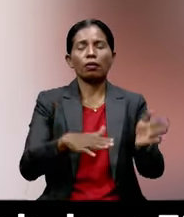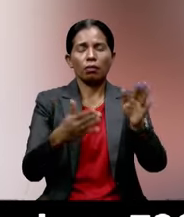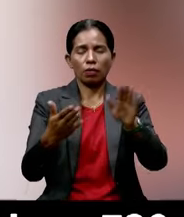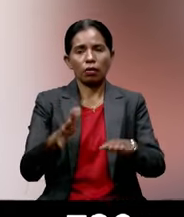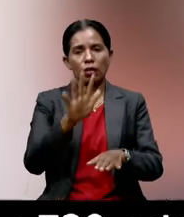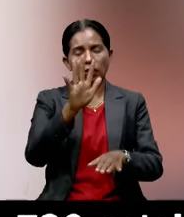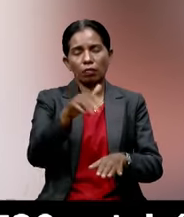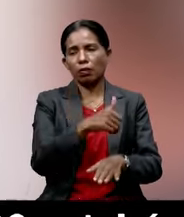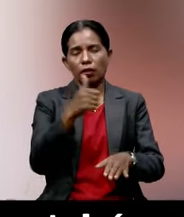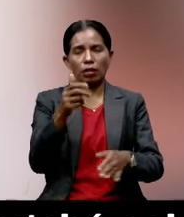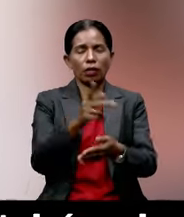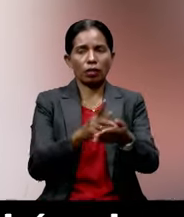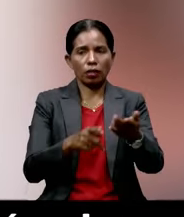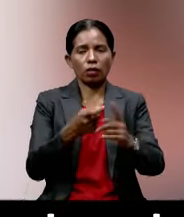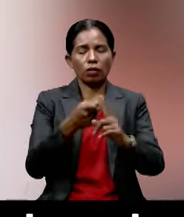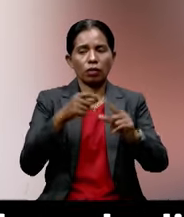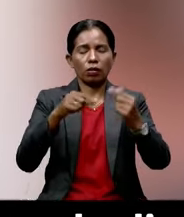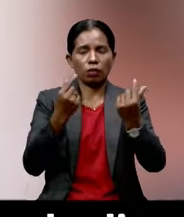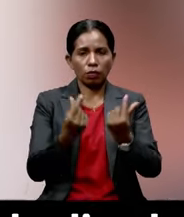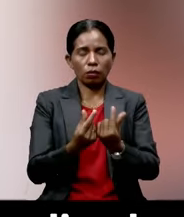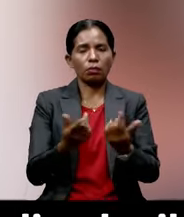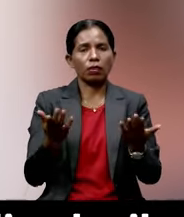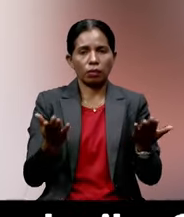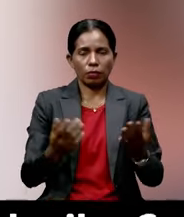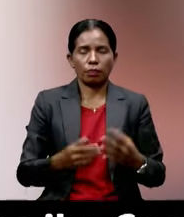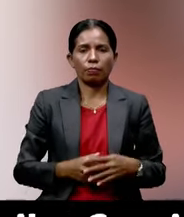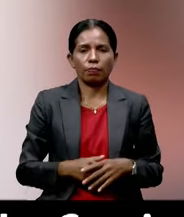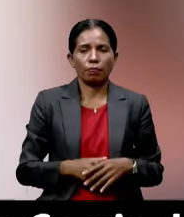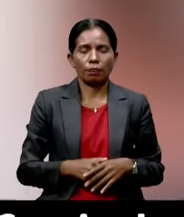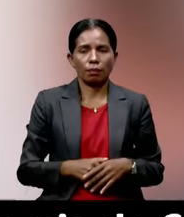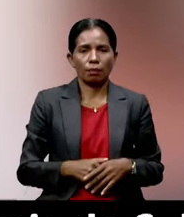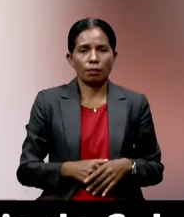é Lima Selo Canec, pertence ao grupo. Equipa Cobertura, Ziemen.